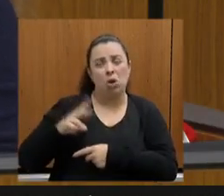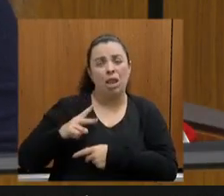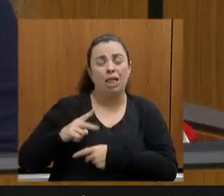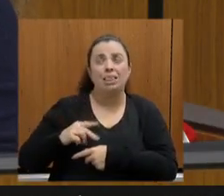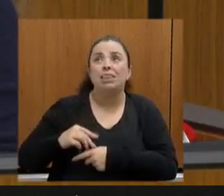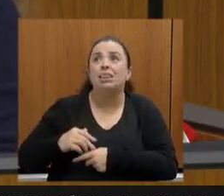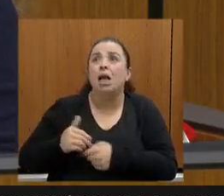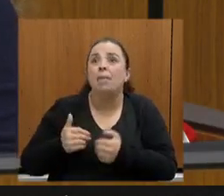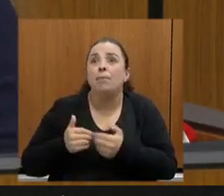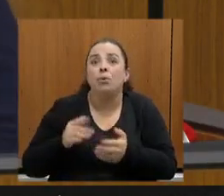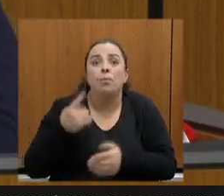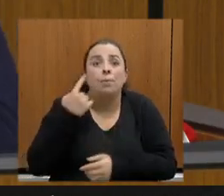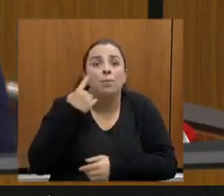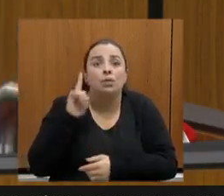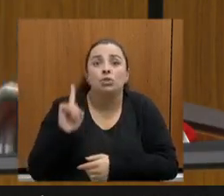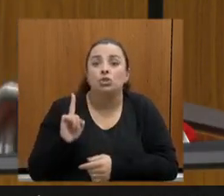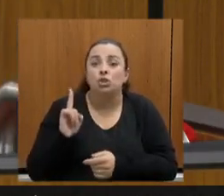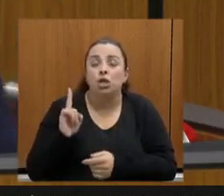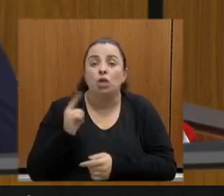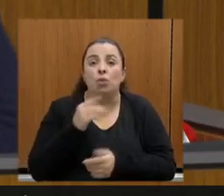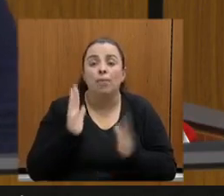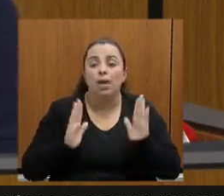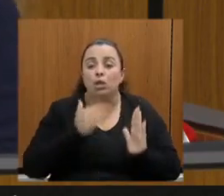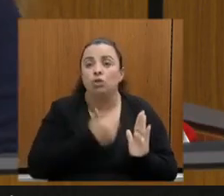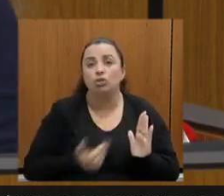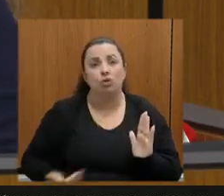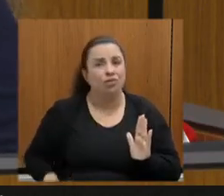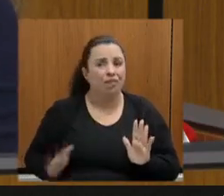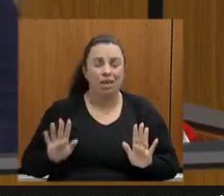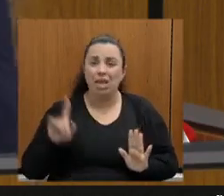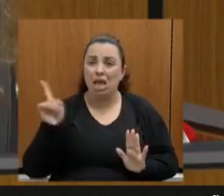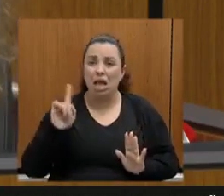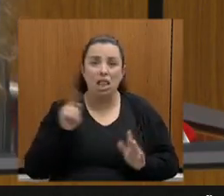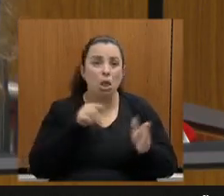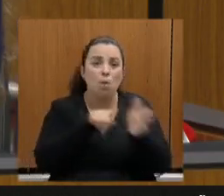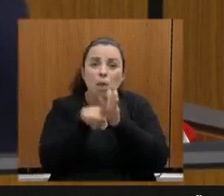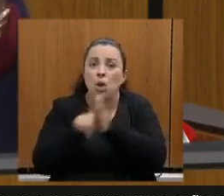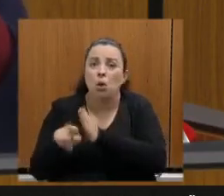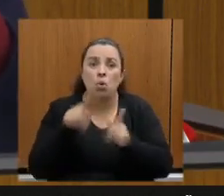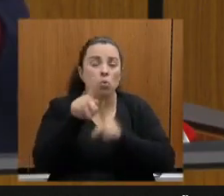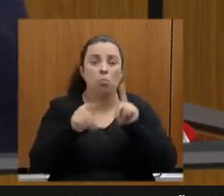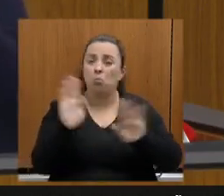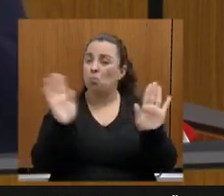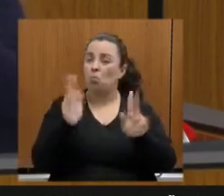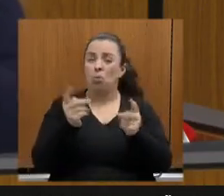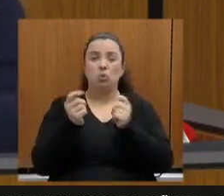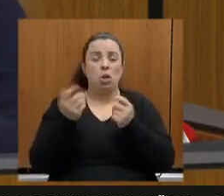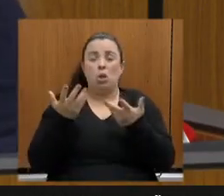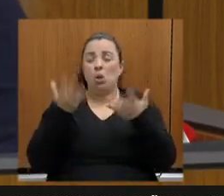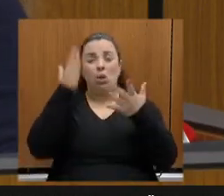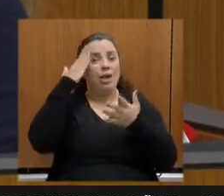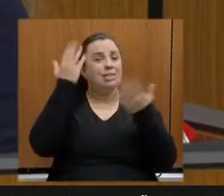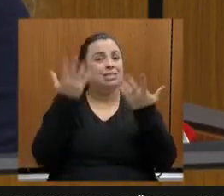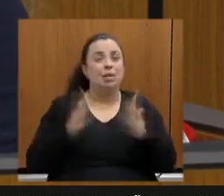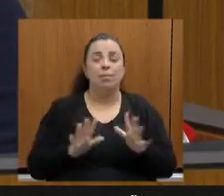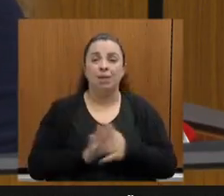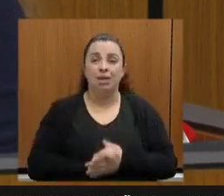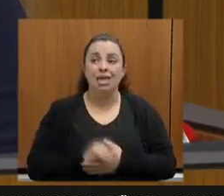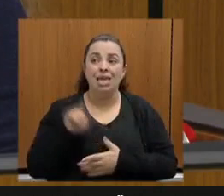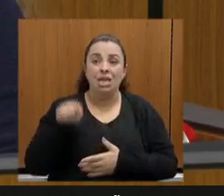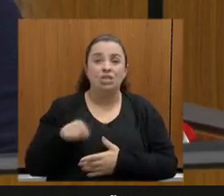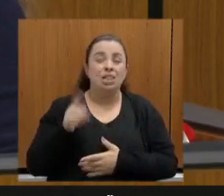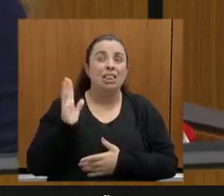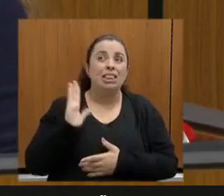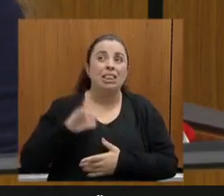sendo necessário na visão dele a consulta à população Esse debate o debate quatro anos para a gente escutar que